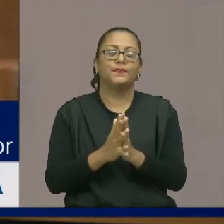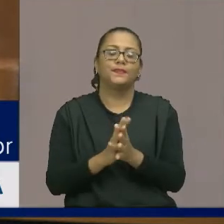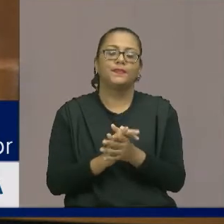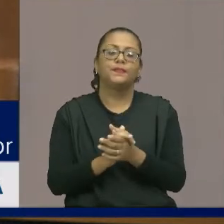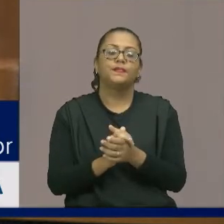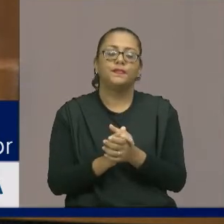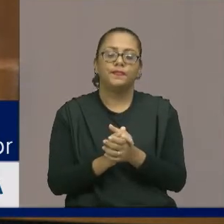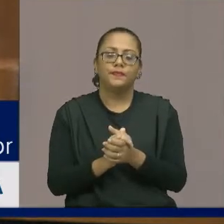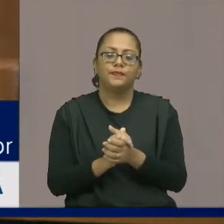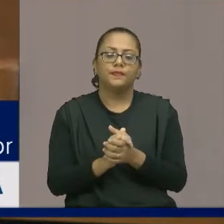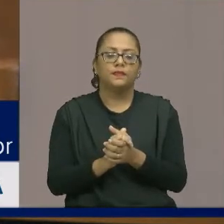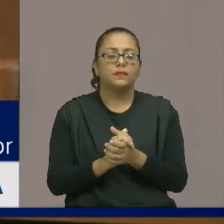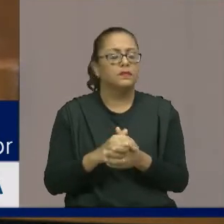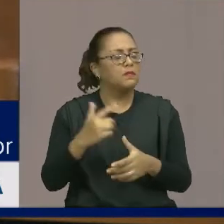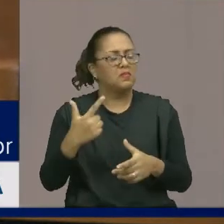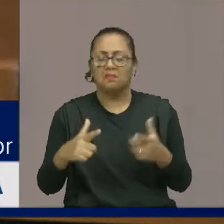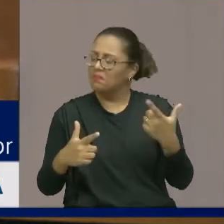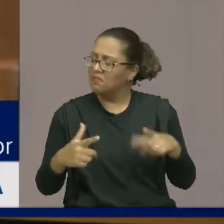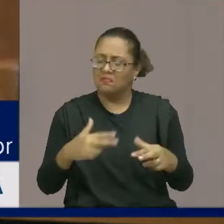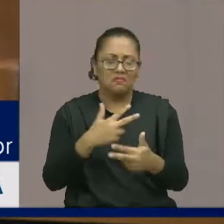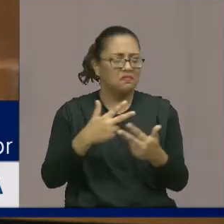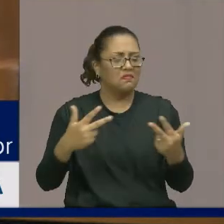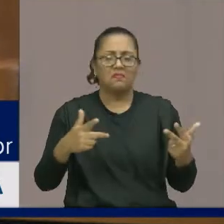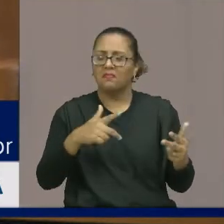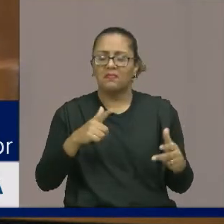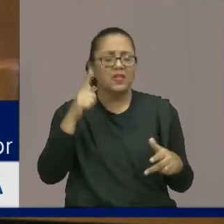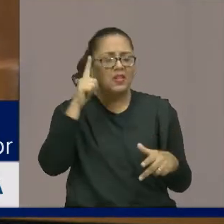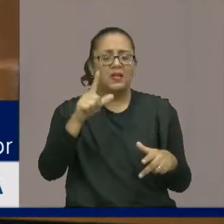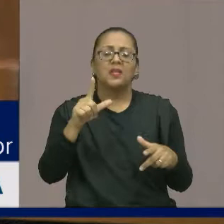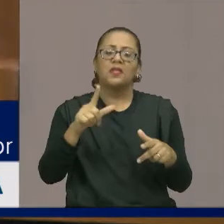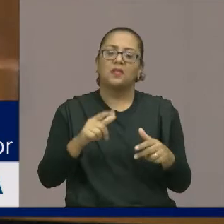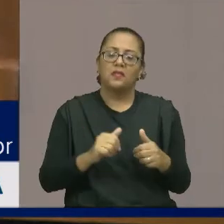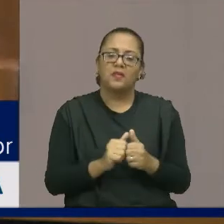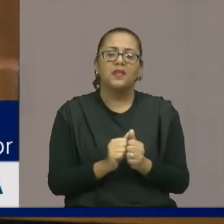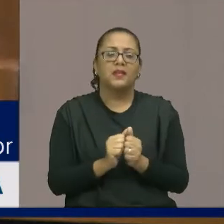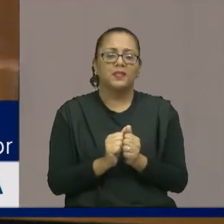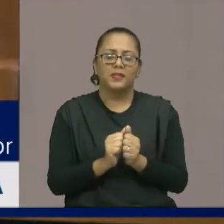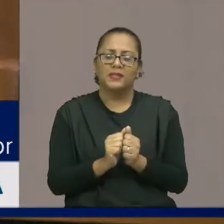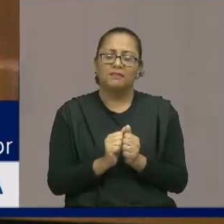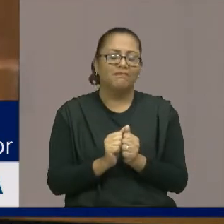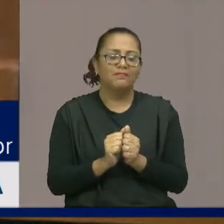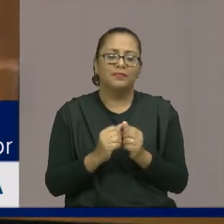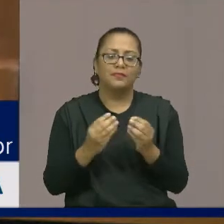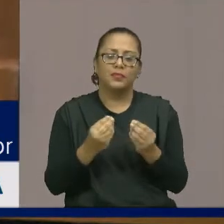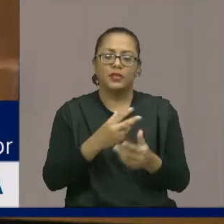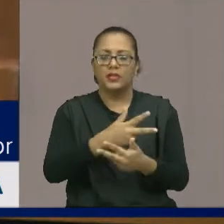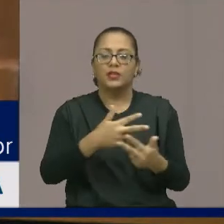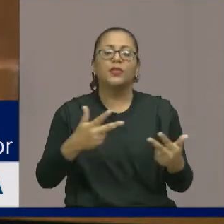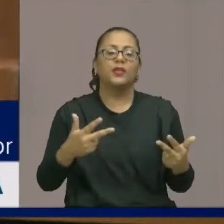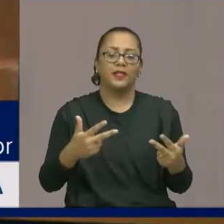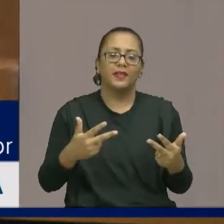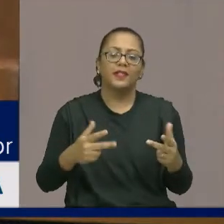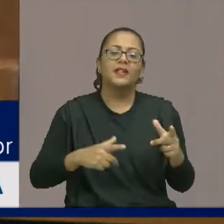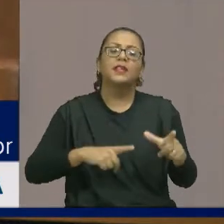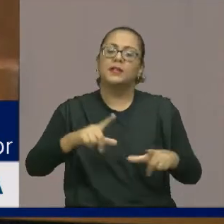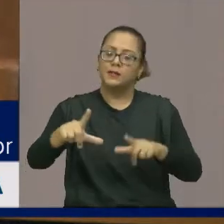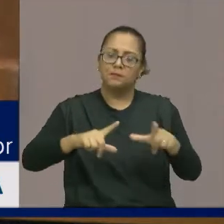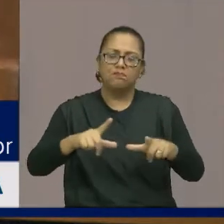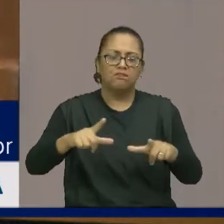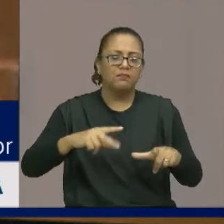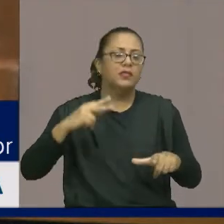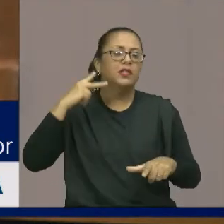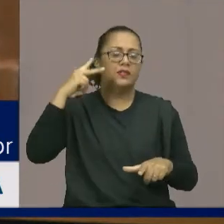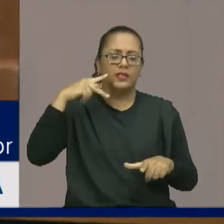Não é? Entre tantas outras conquistas, a criação do Conselho Municipal de Esportes, enfim. Nosso mandato foi um mandato bastante